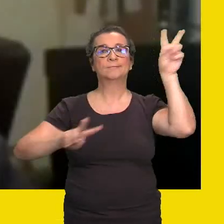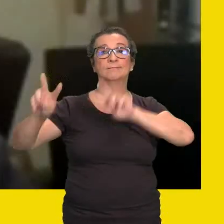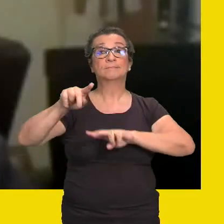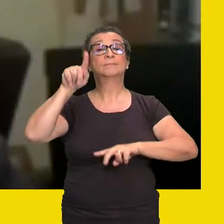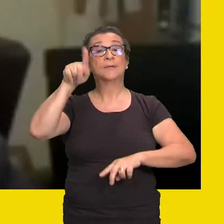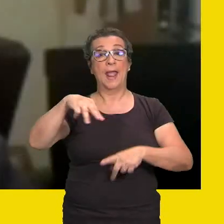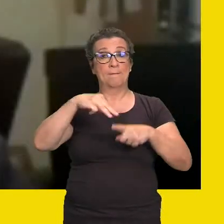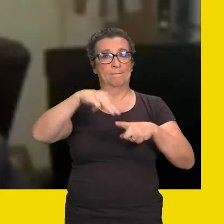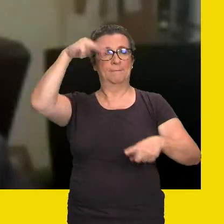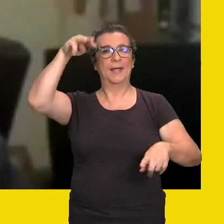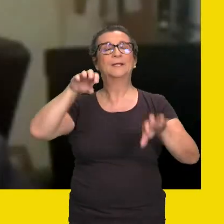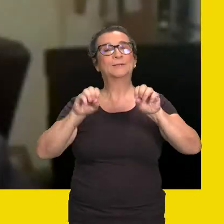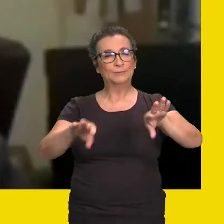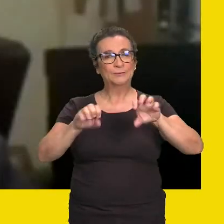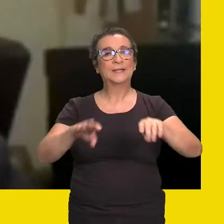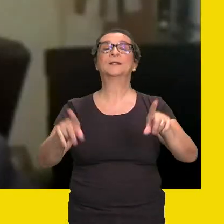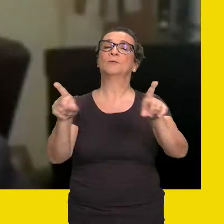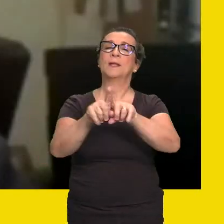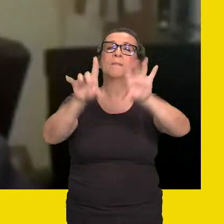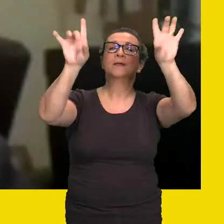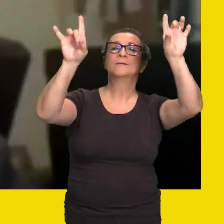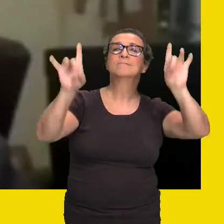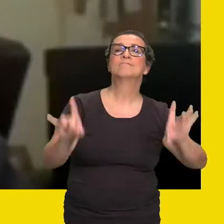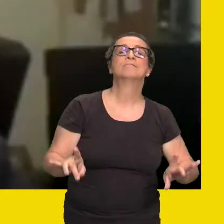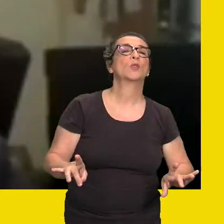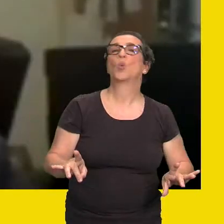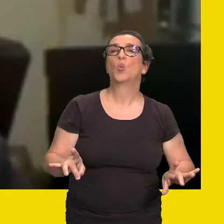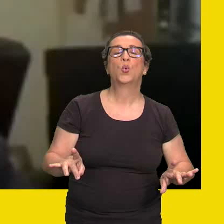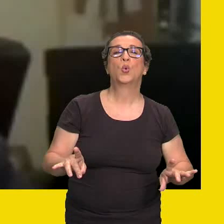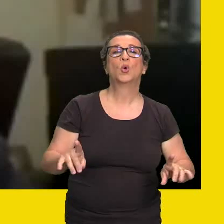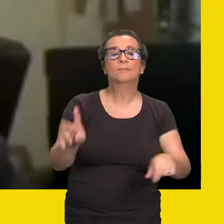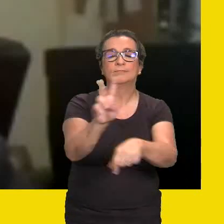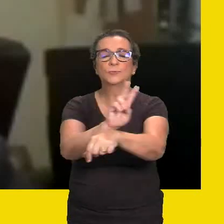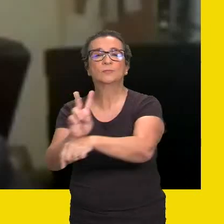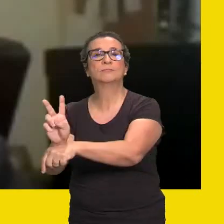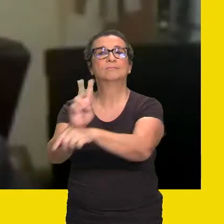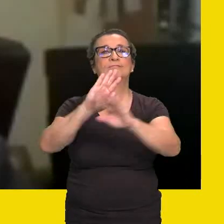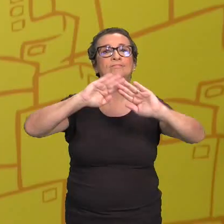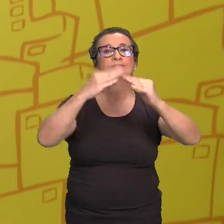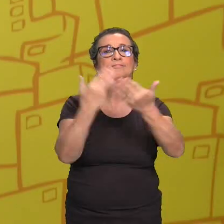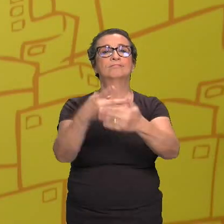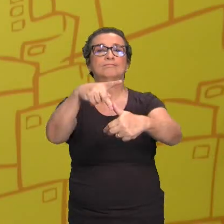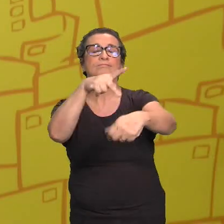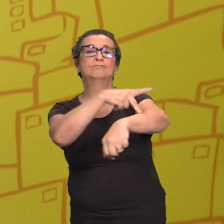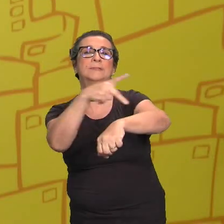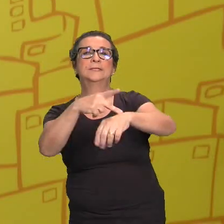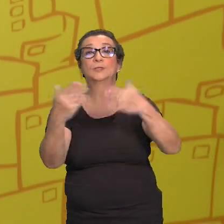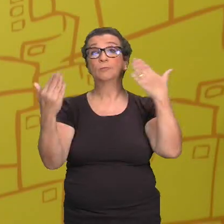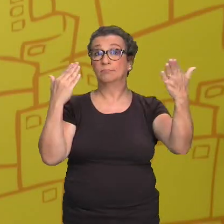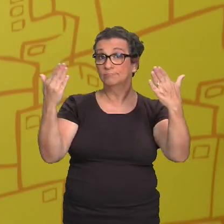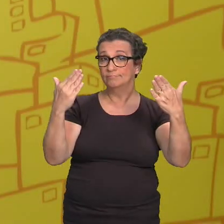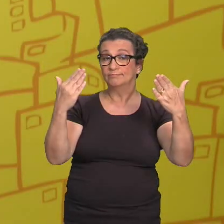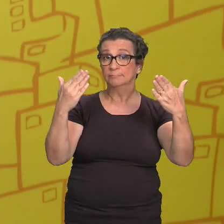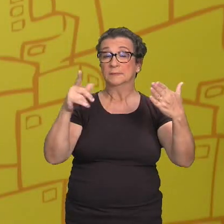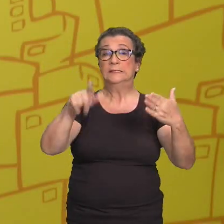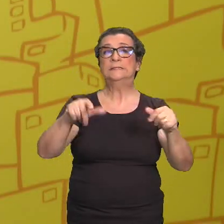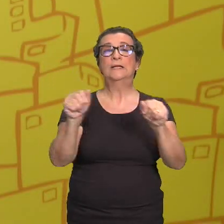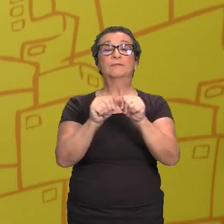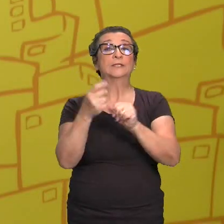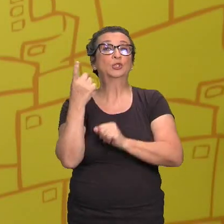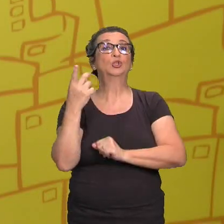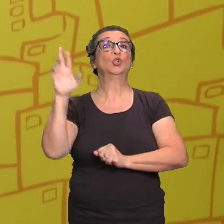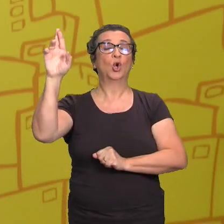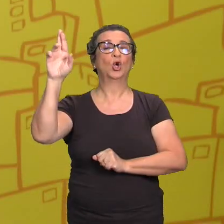é mestre em Educação, especializada em Supervisão Escolar e Psicopedagogia, e está fazendo um